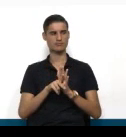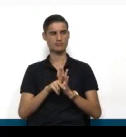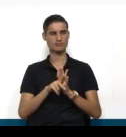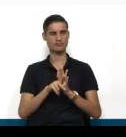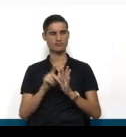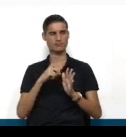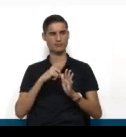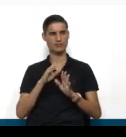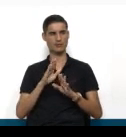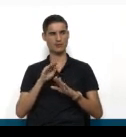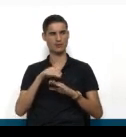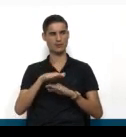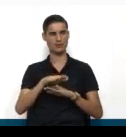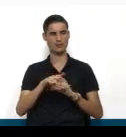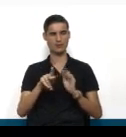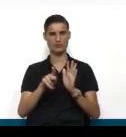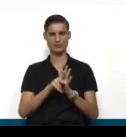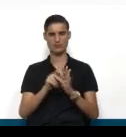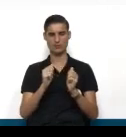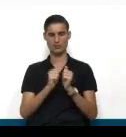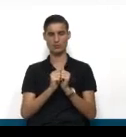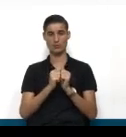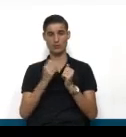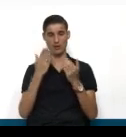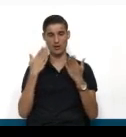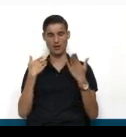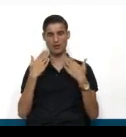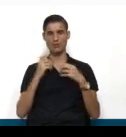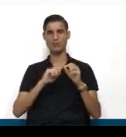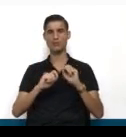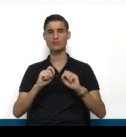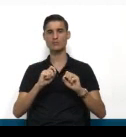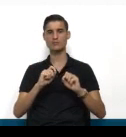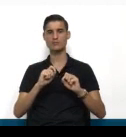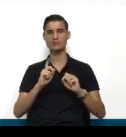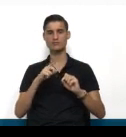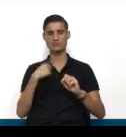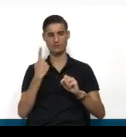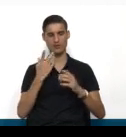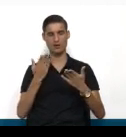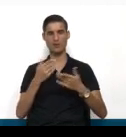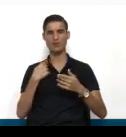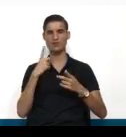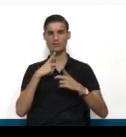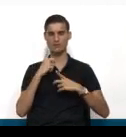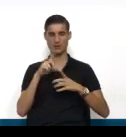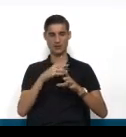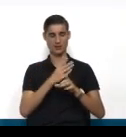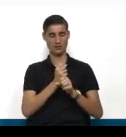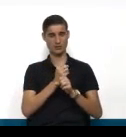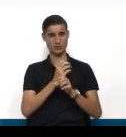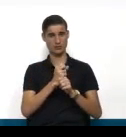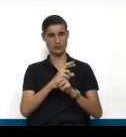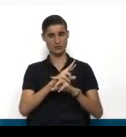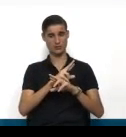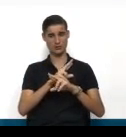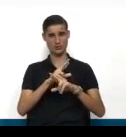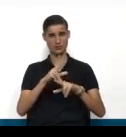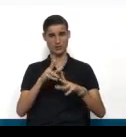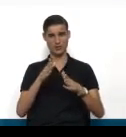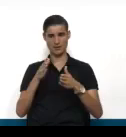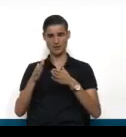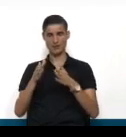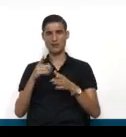a equação do calor e a equação da onda? É que agora as equações diferenciais